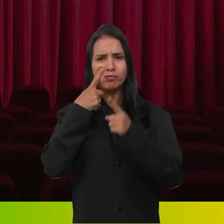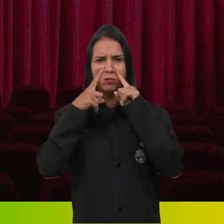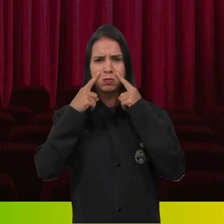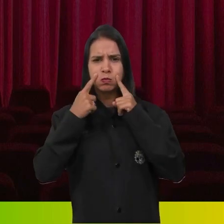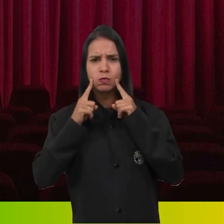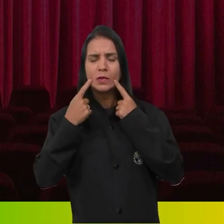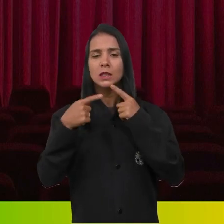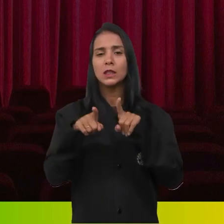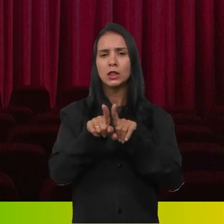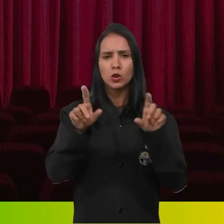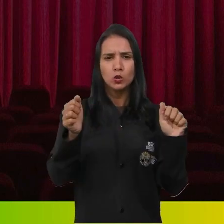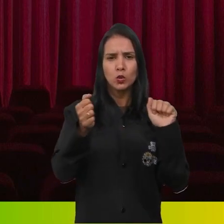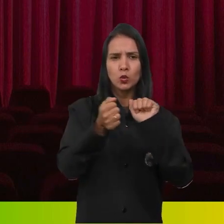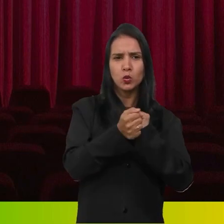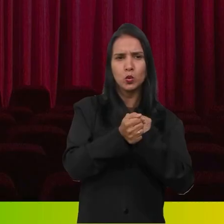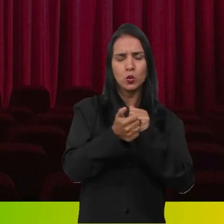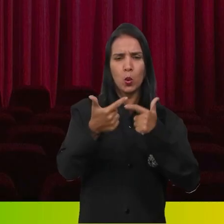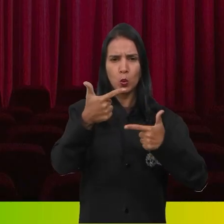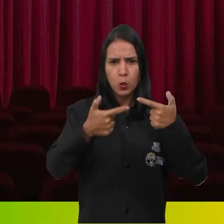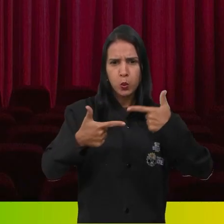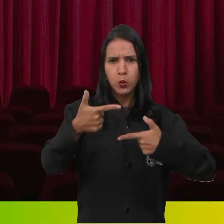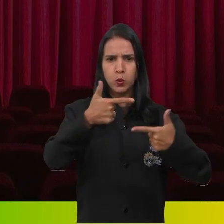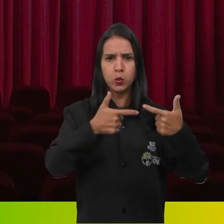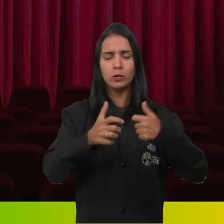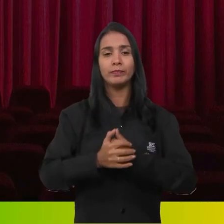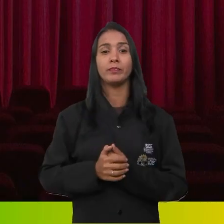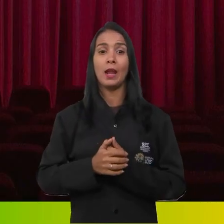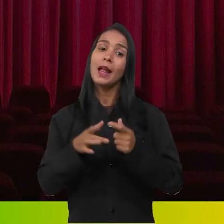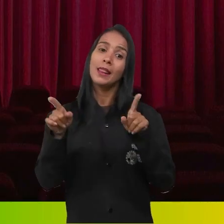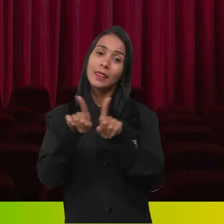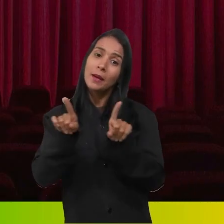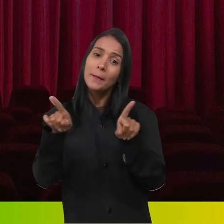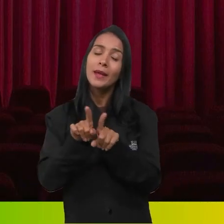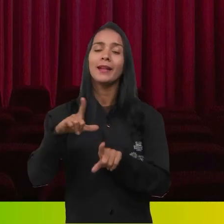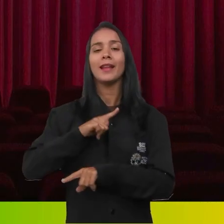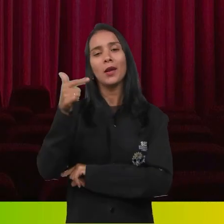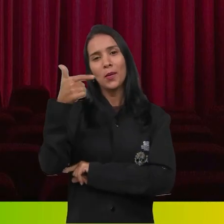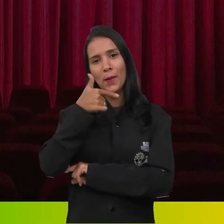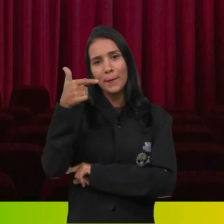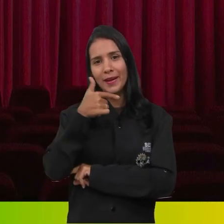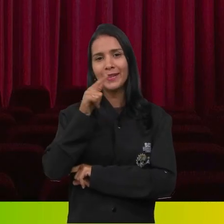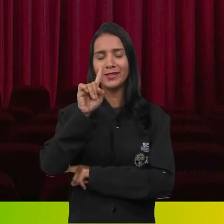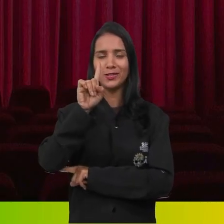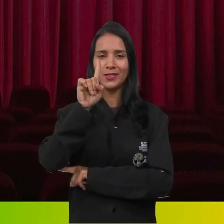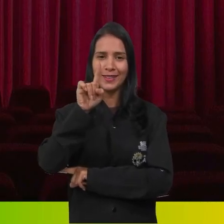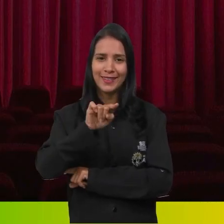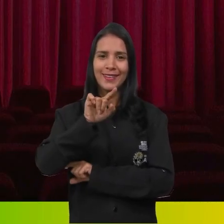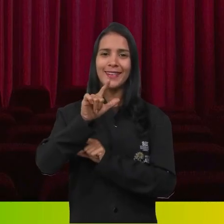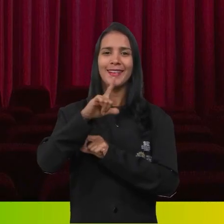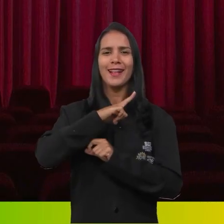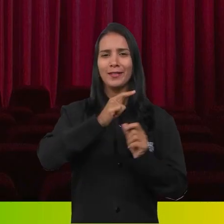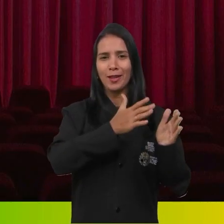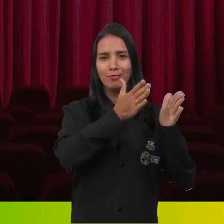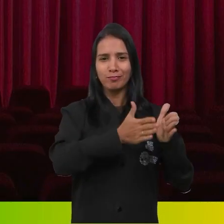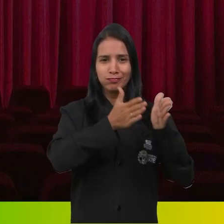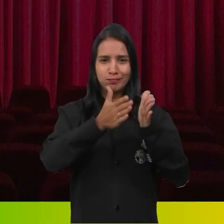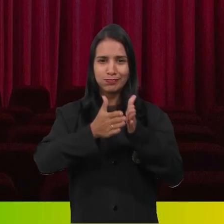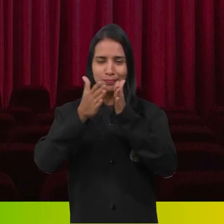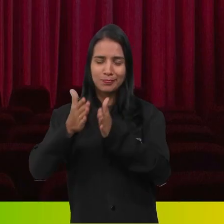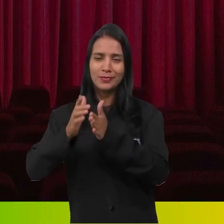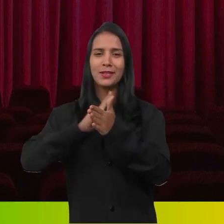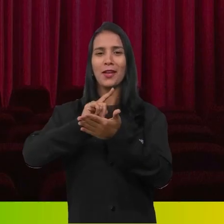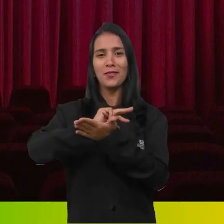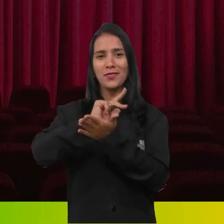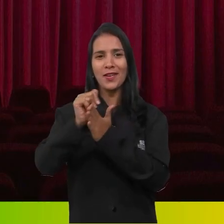de longa-metragem, Minha Mãe é uma Peça, que tem aí várias edições desse